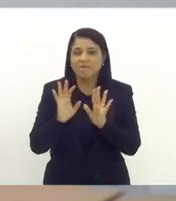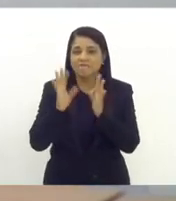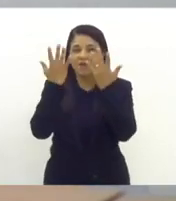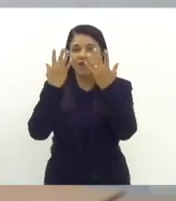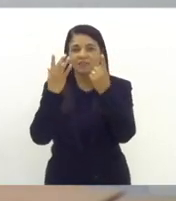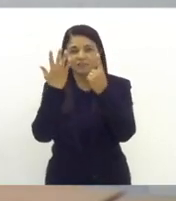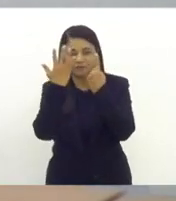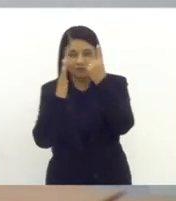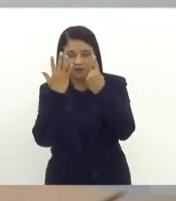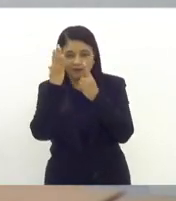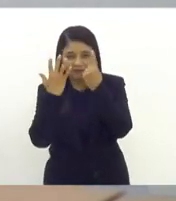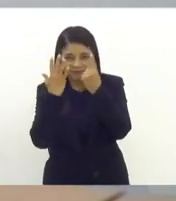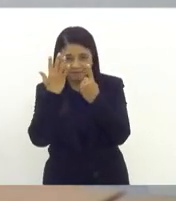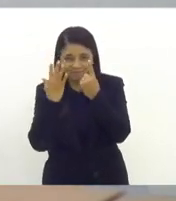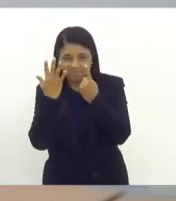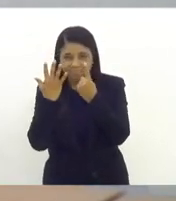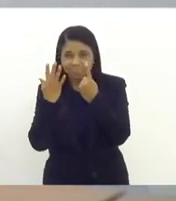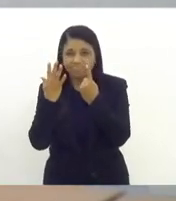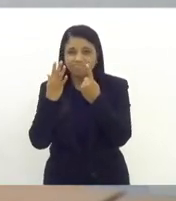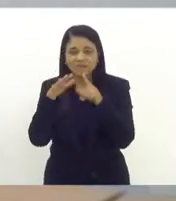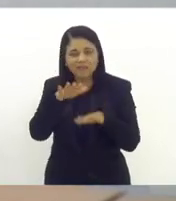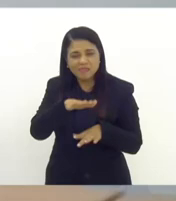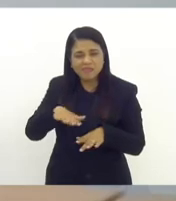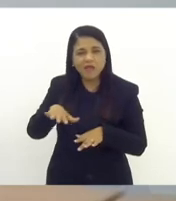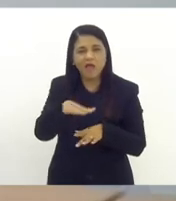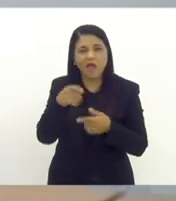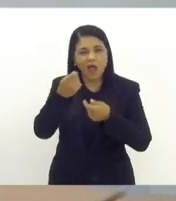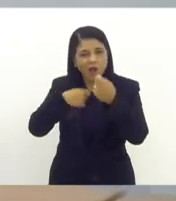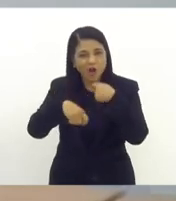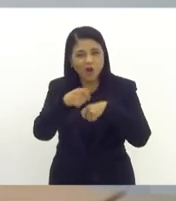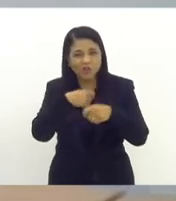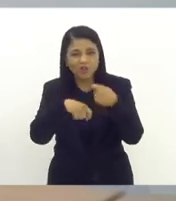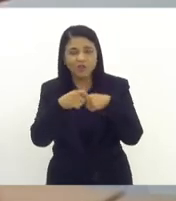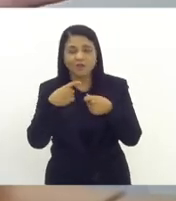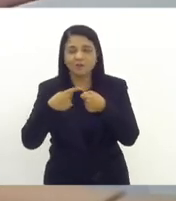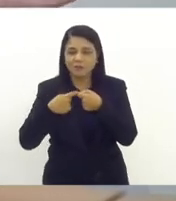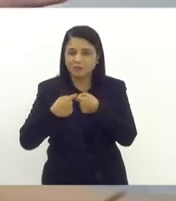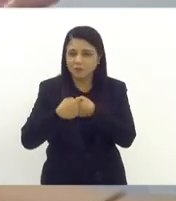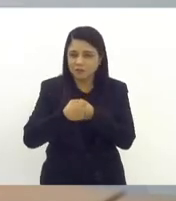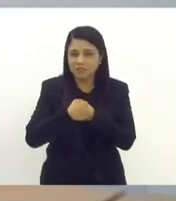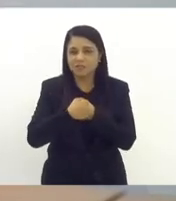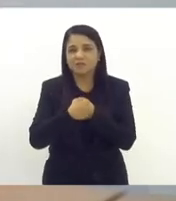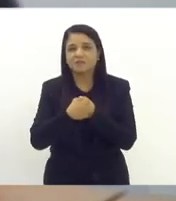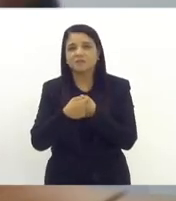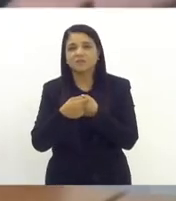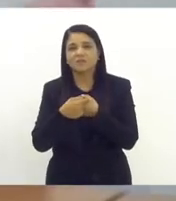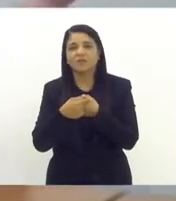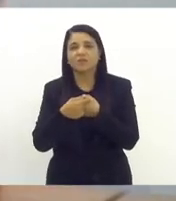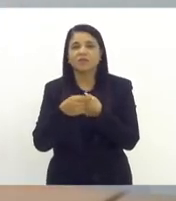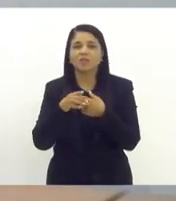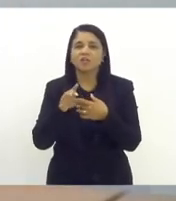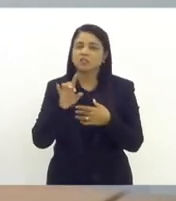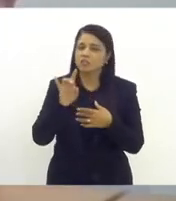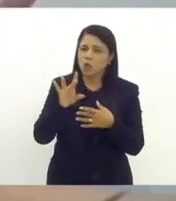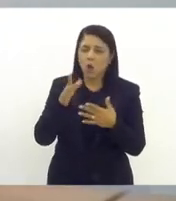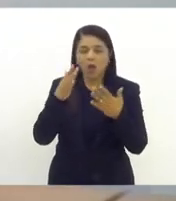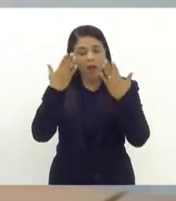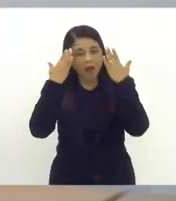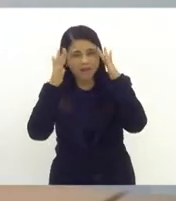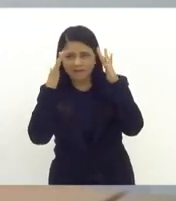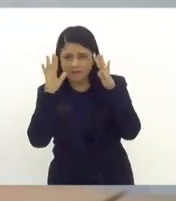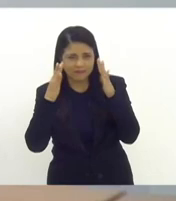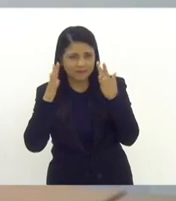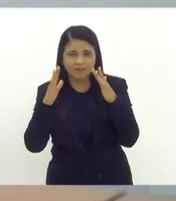traz de divisas né na área econômica dos nossos municípios Não contando com essa questão só da Alegria e da